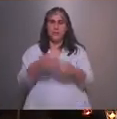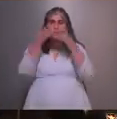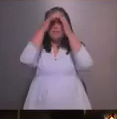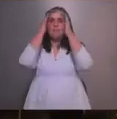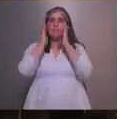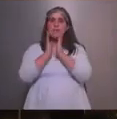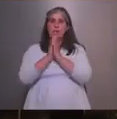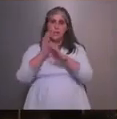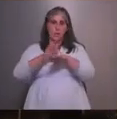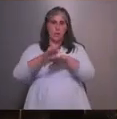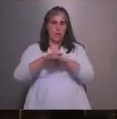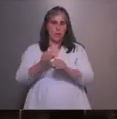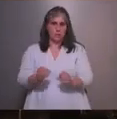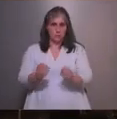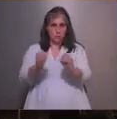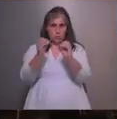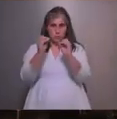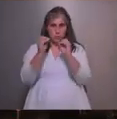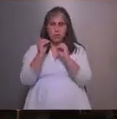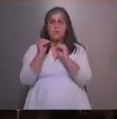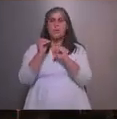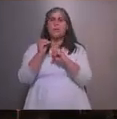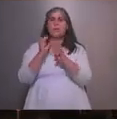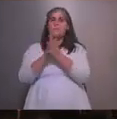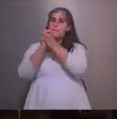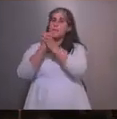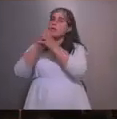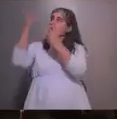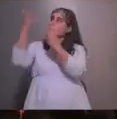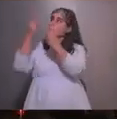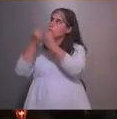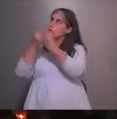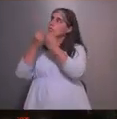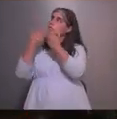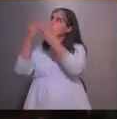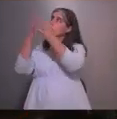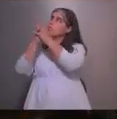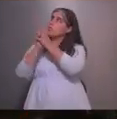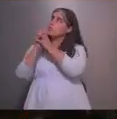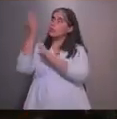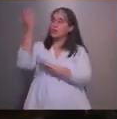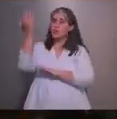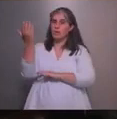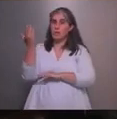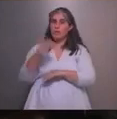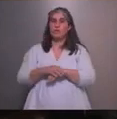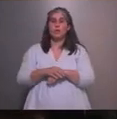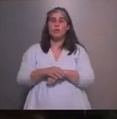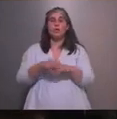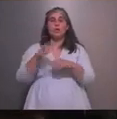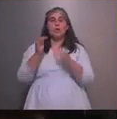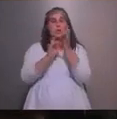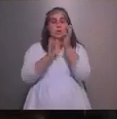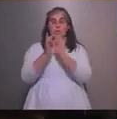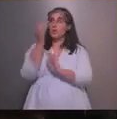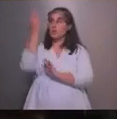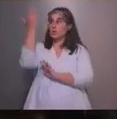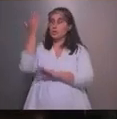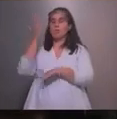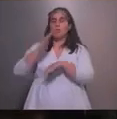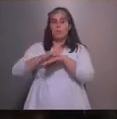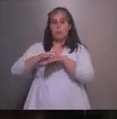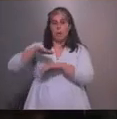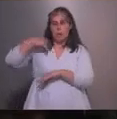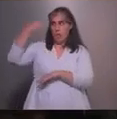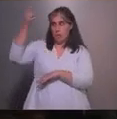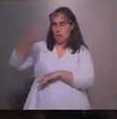Ó Maria, concebida sem pecado, rogai por nós que recorremos a vós. Ó meu Jesus, perdoai-nos e livrai-nos